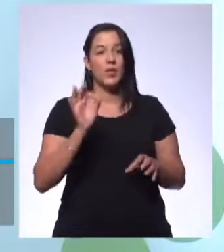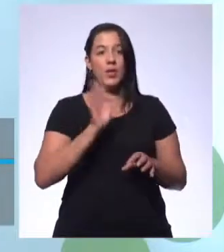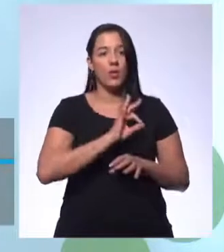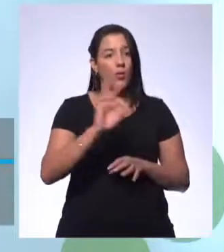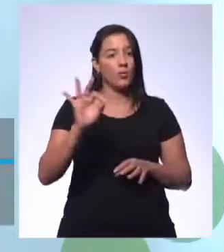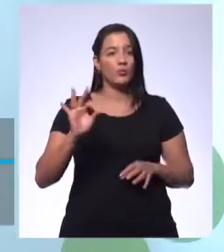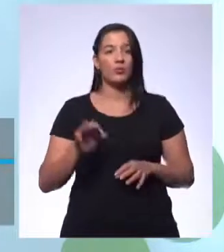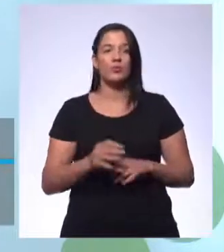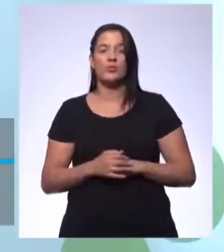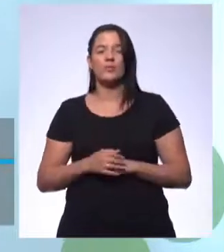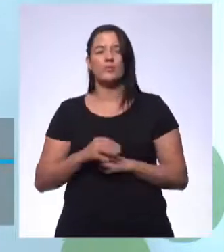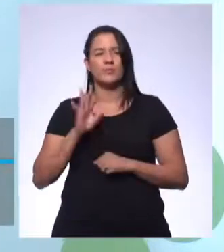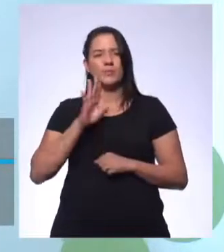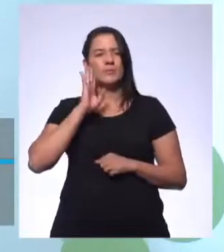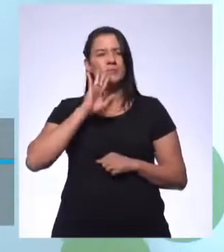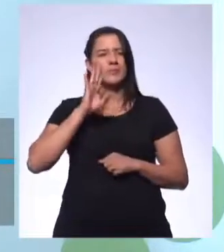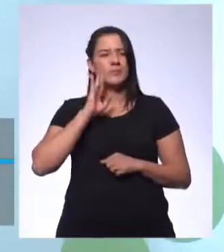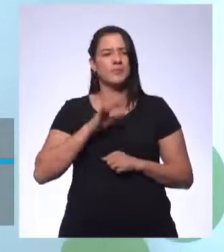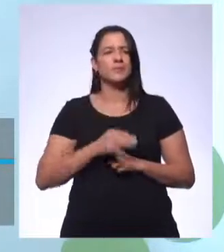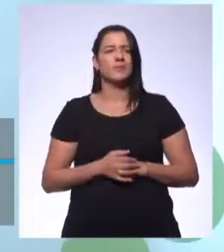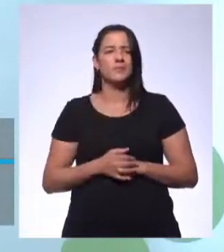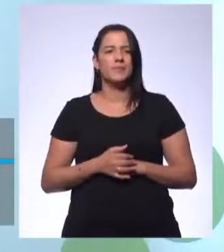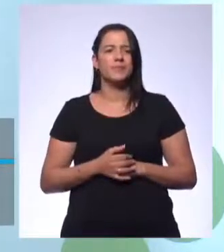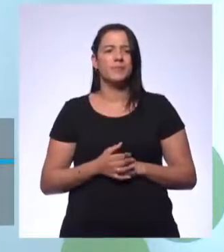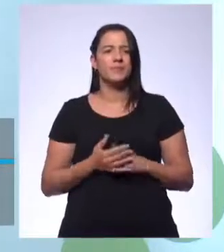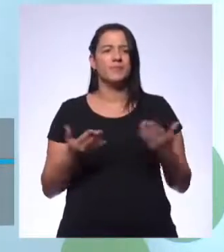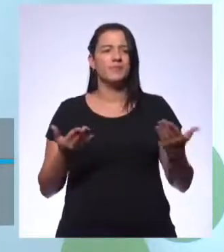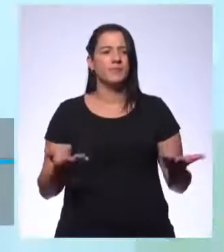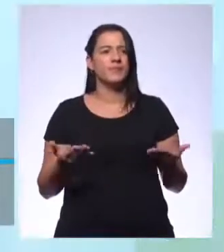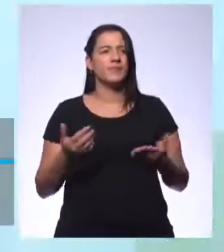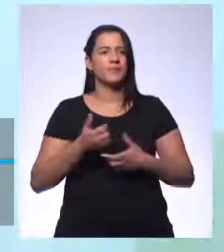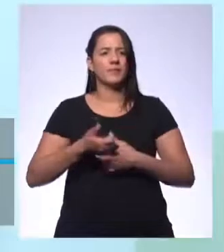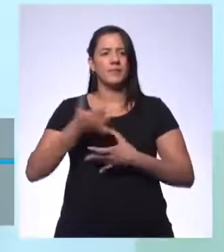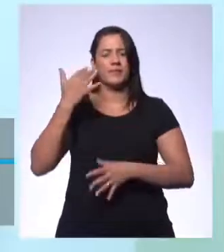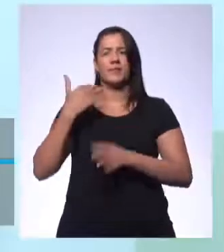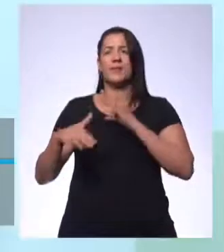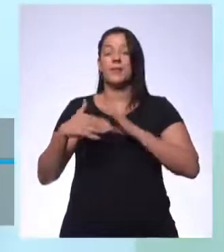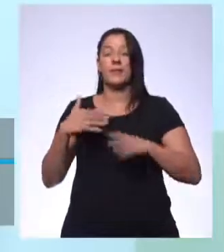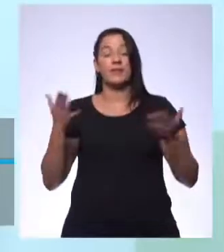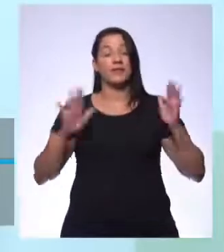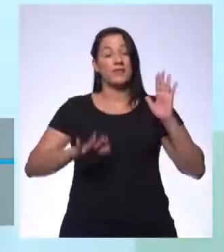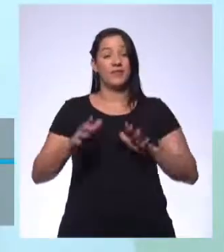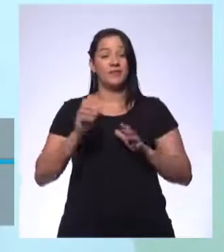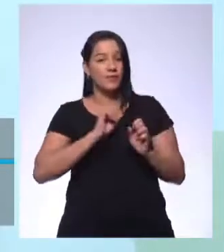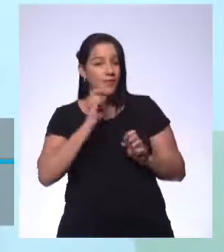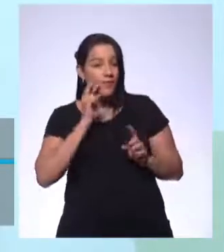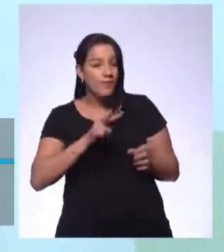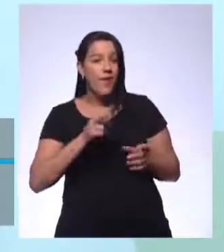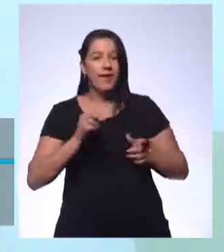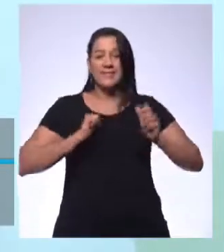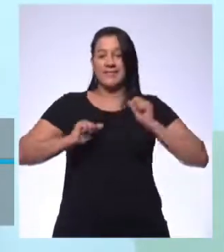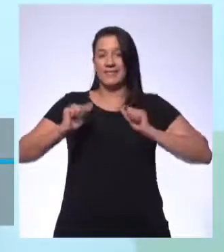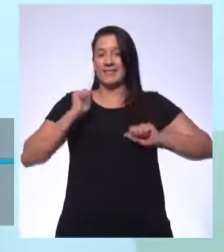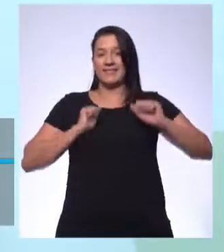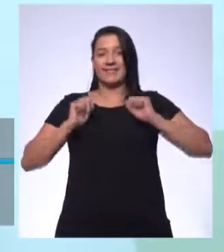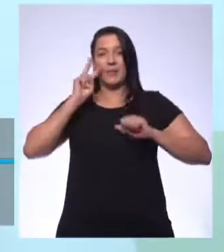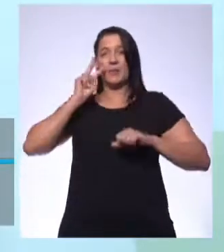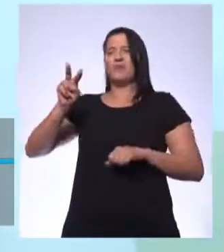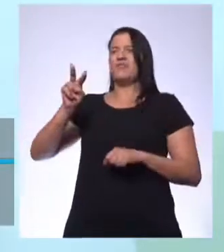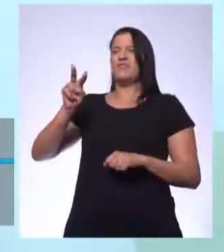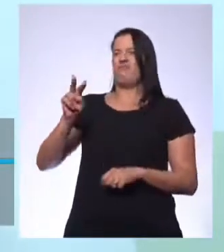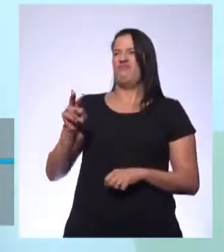Queen, tem, nossa, maravilhoso, né? Espetacular. É isso, professora. Aí cria sim. Uma expectativa e nada. Então, exato. Só o fato, né, de